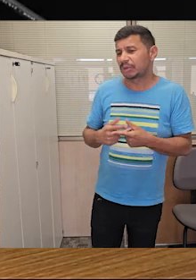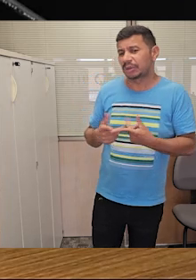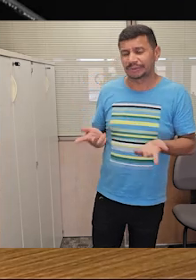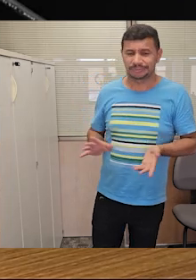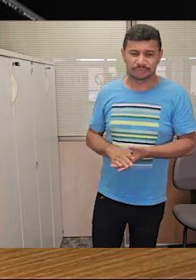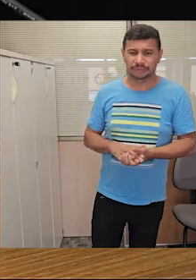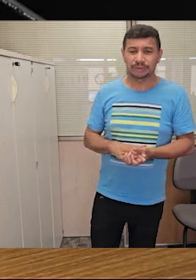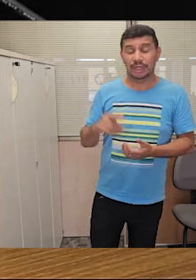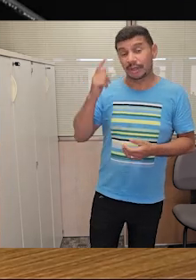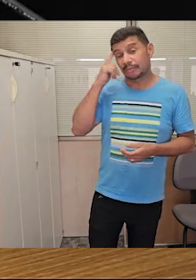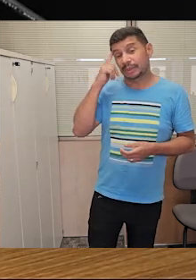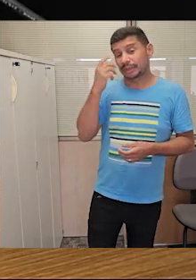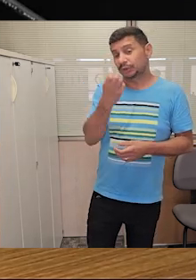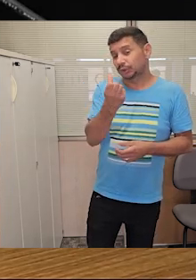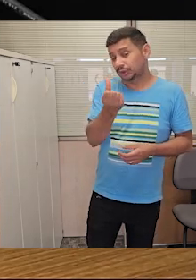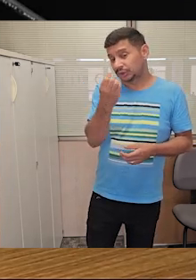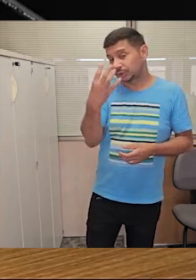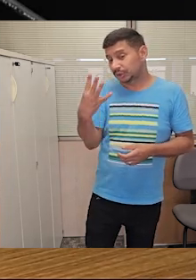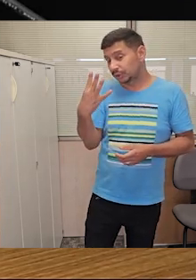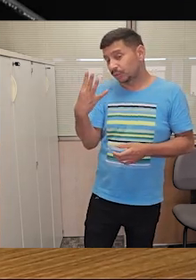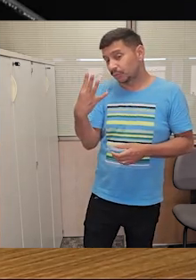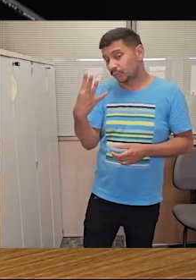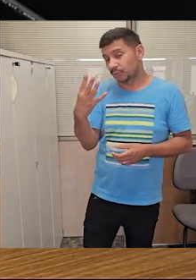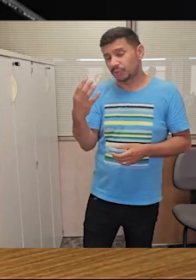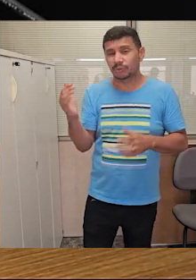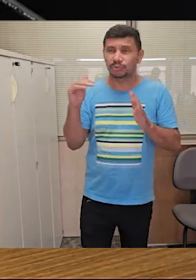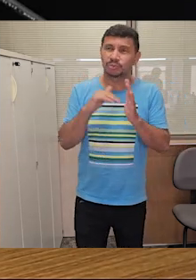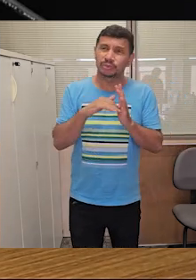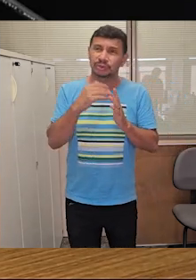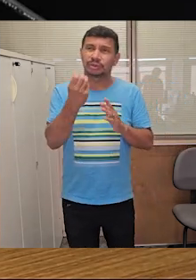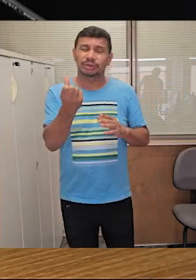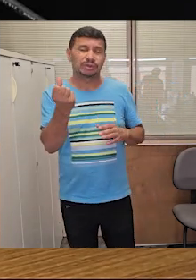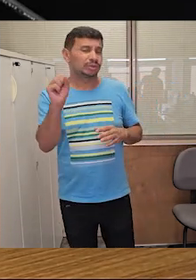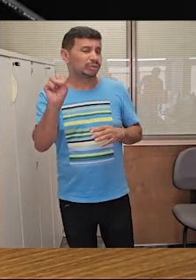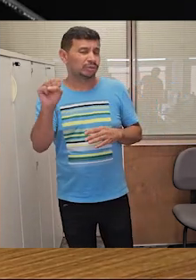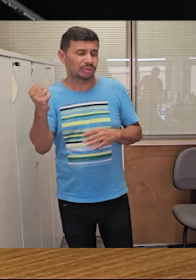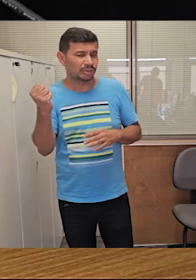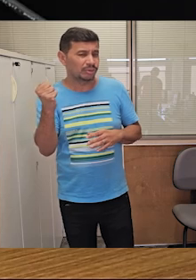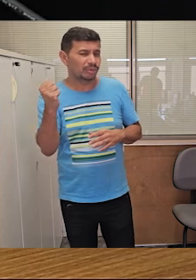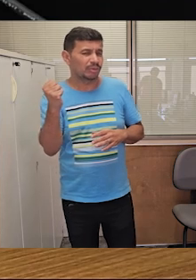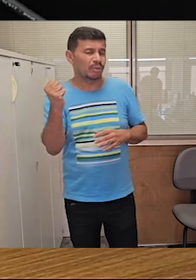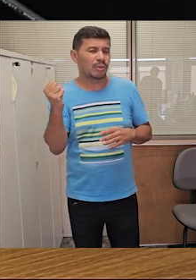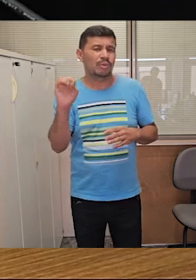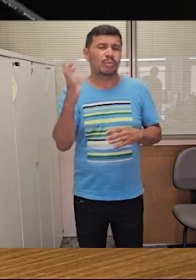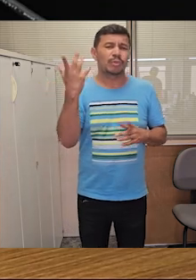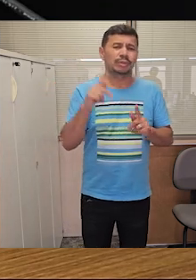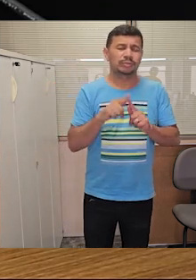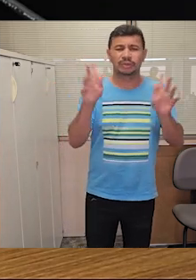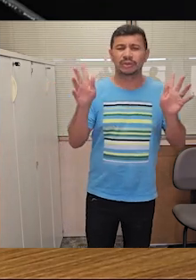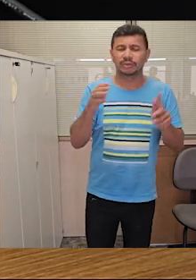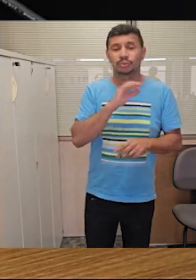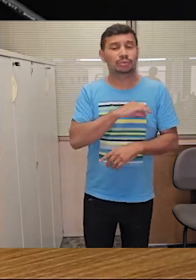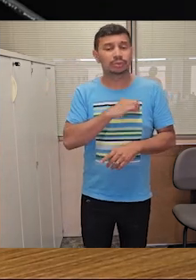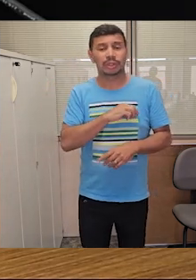assim, de 64, do golpe, até 68, quando aconteceu a greve, não tinha tido